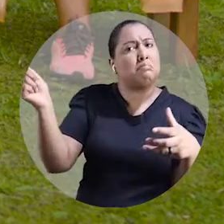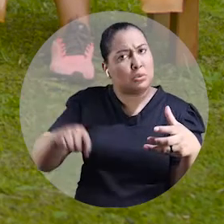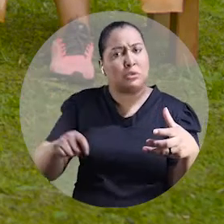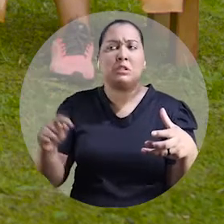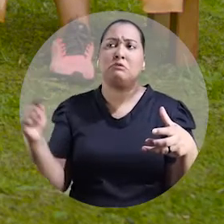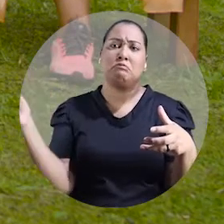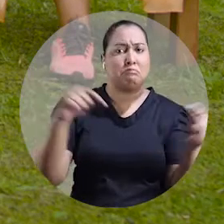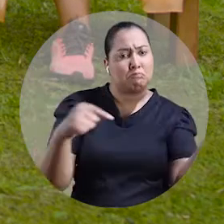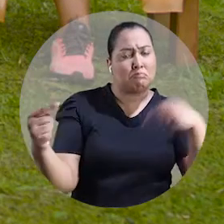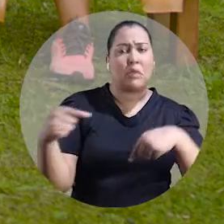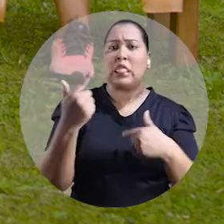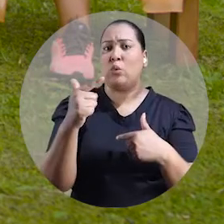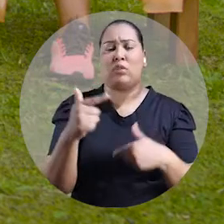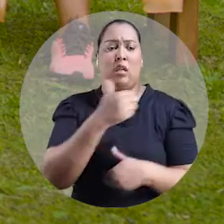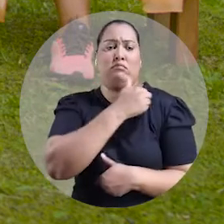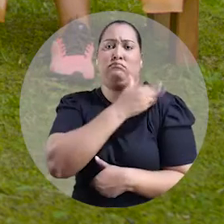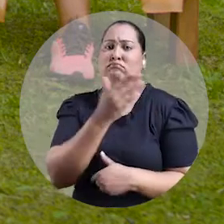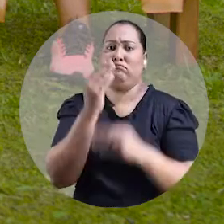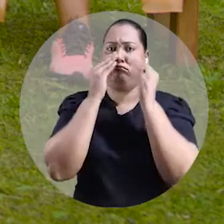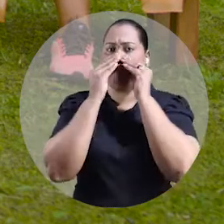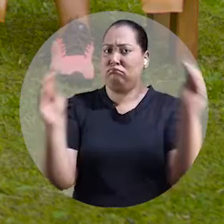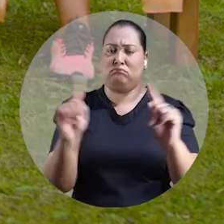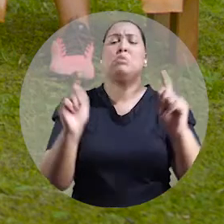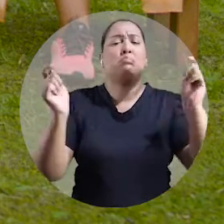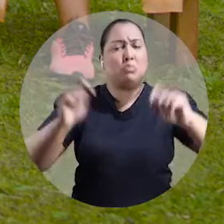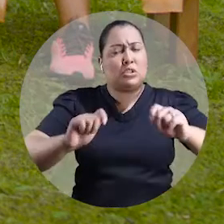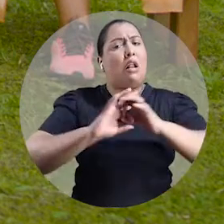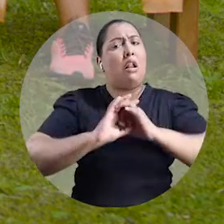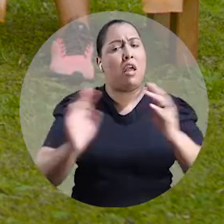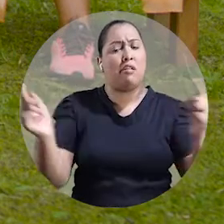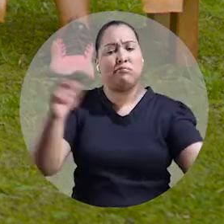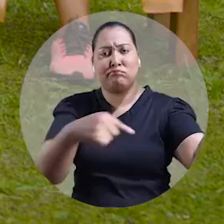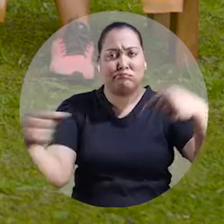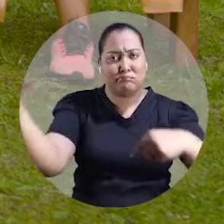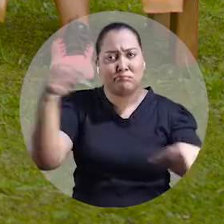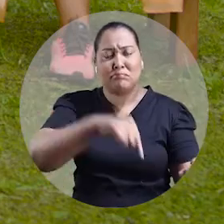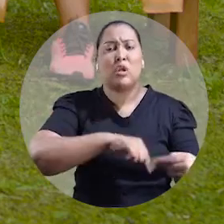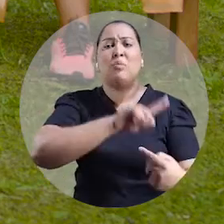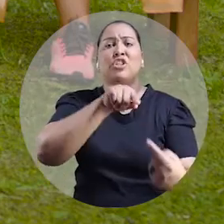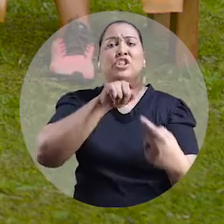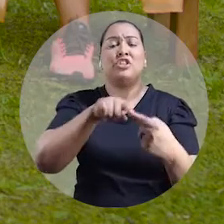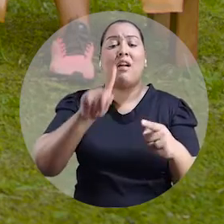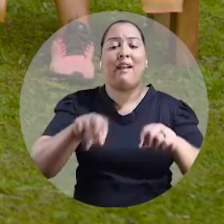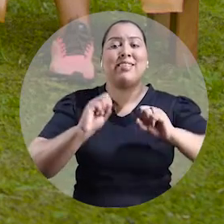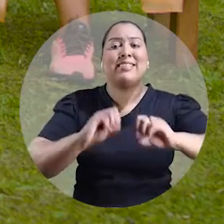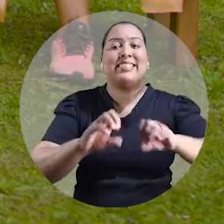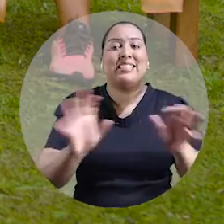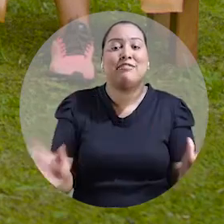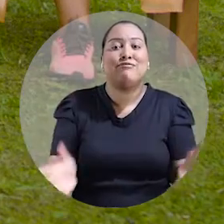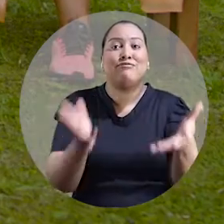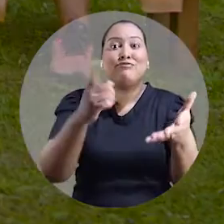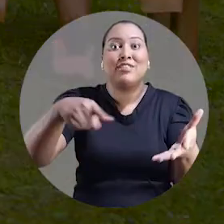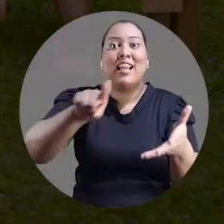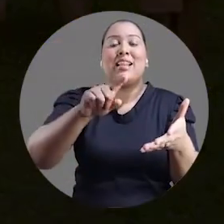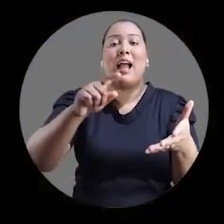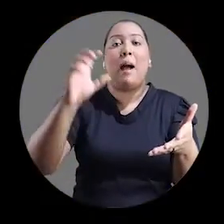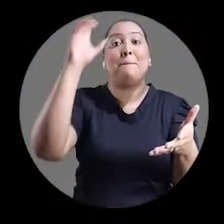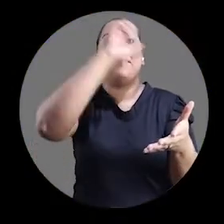todos, sem exclusão, e de formação, né, para a escrita